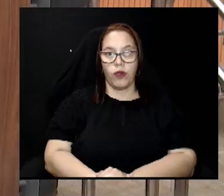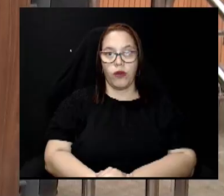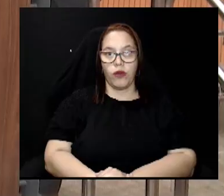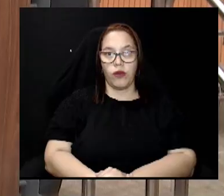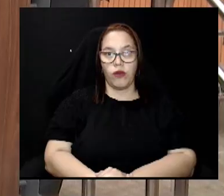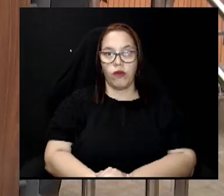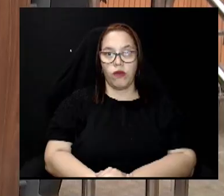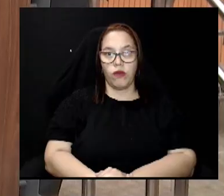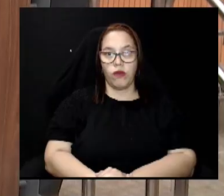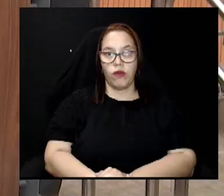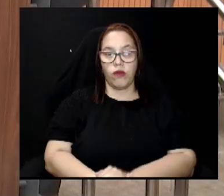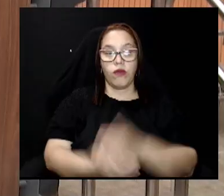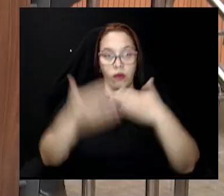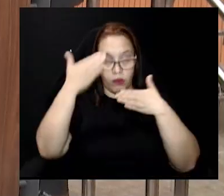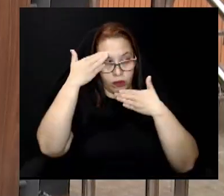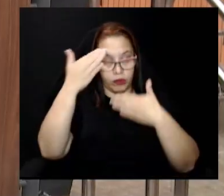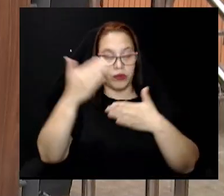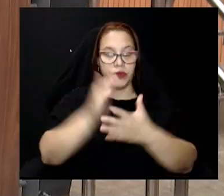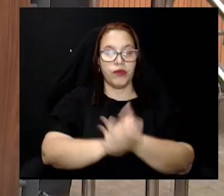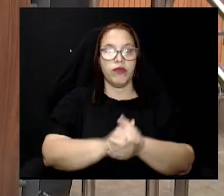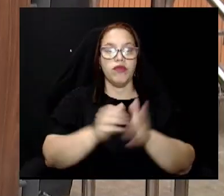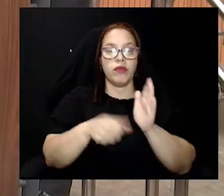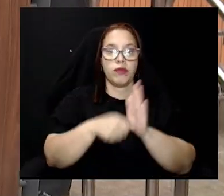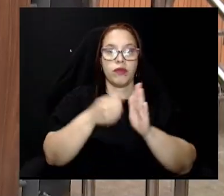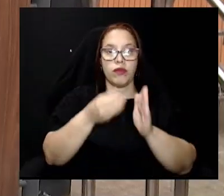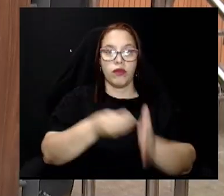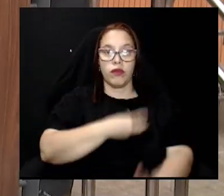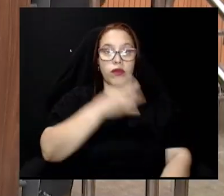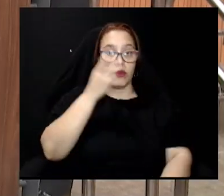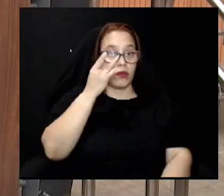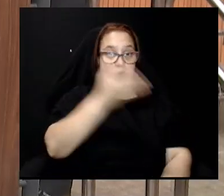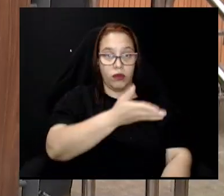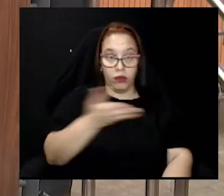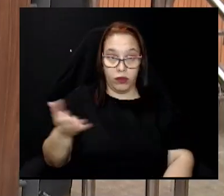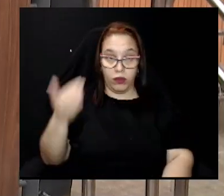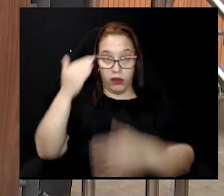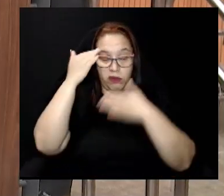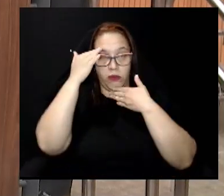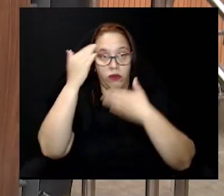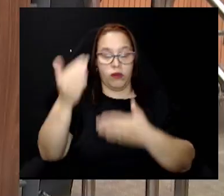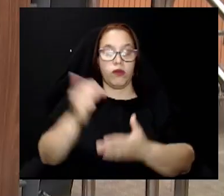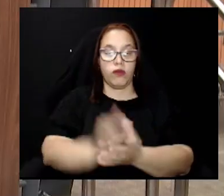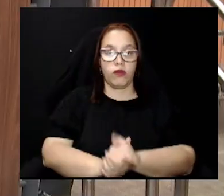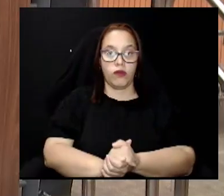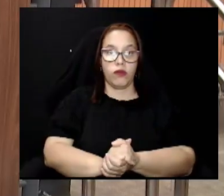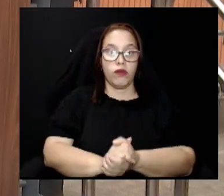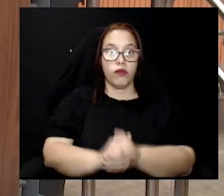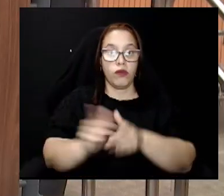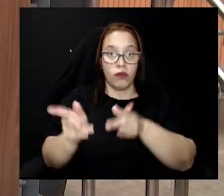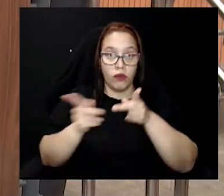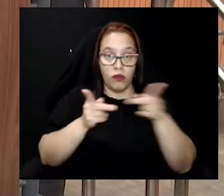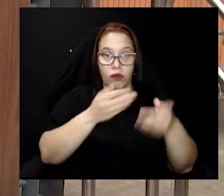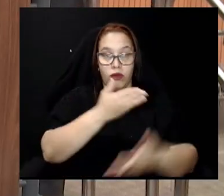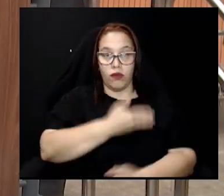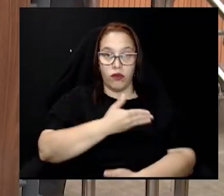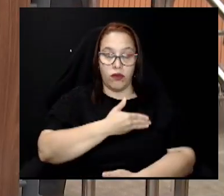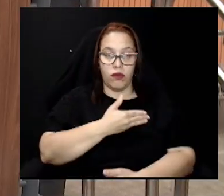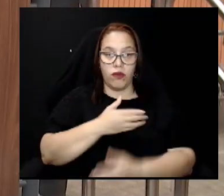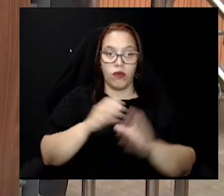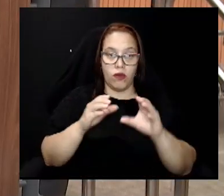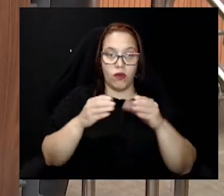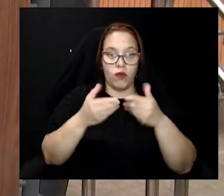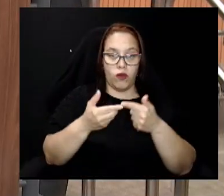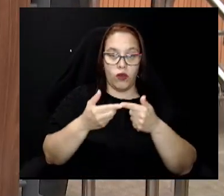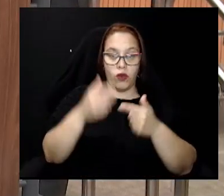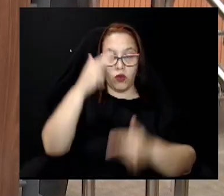Muito obrigado, primeiro pela presença de vocês. Eu quero agradecer o convite dos amigos do Grupo Sonho, especialmente